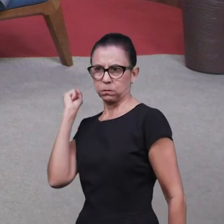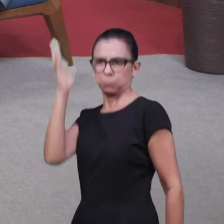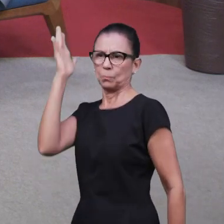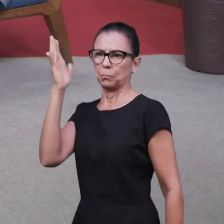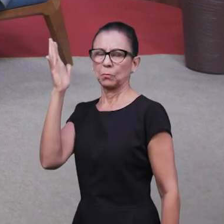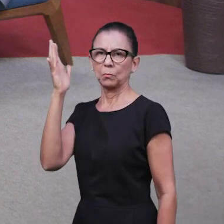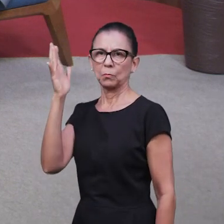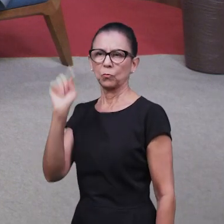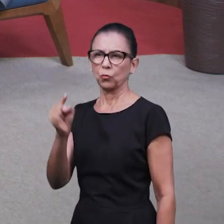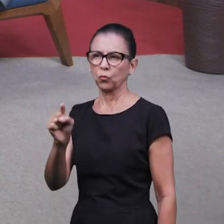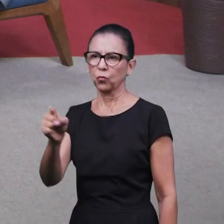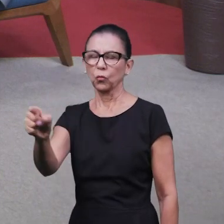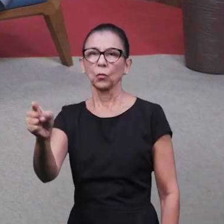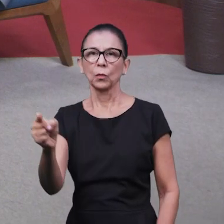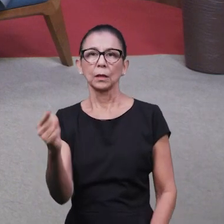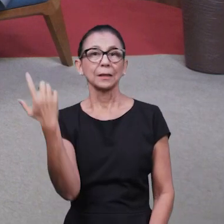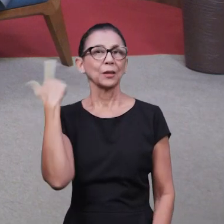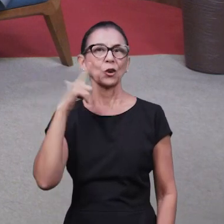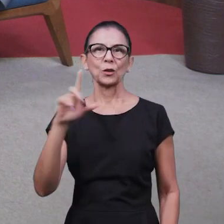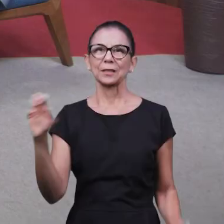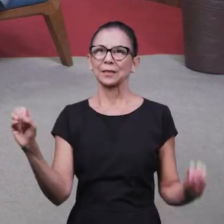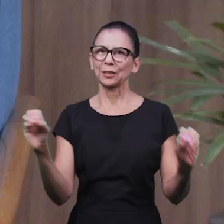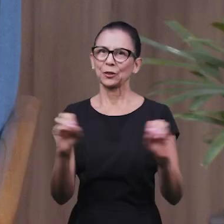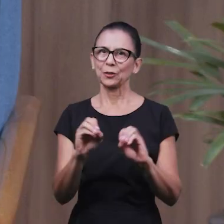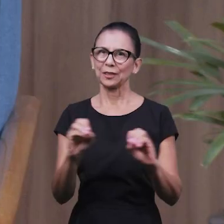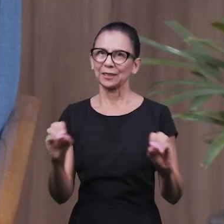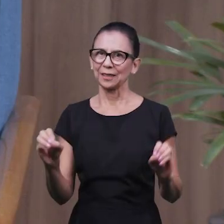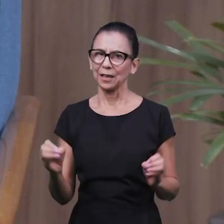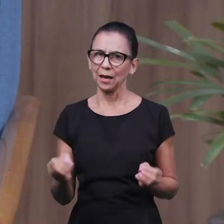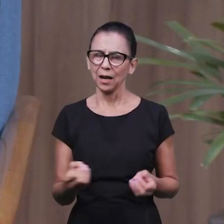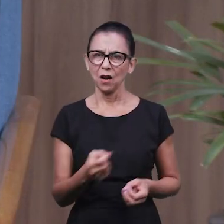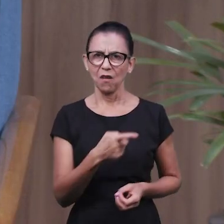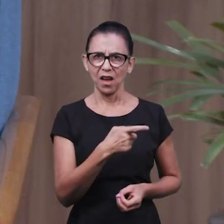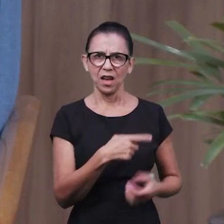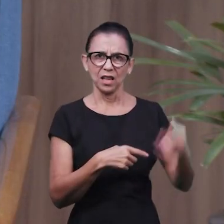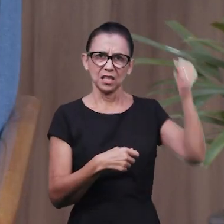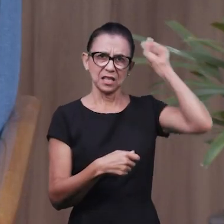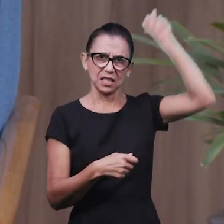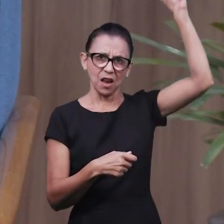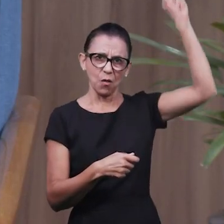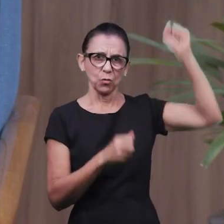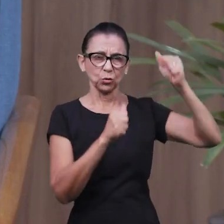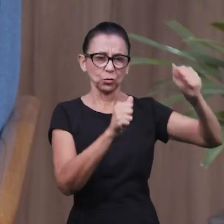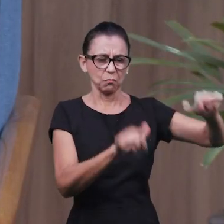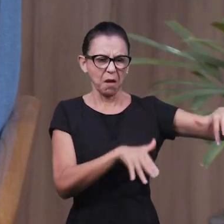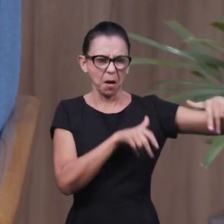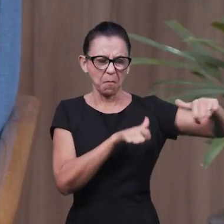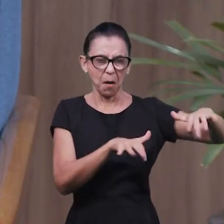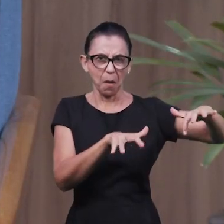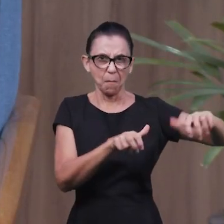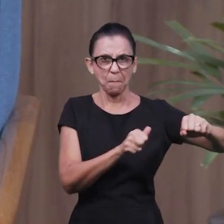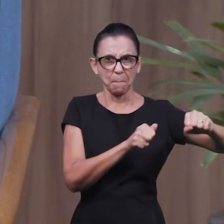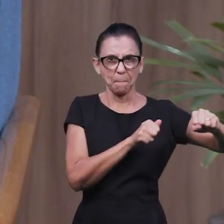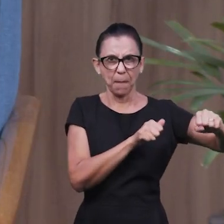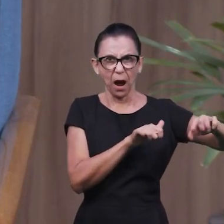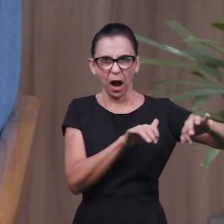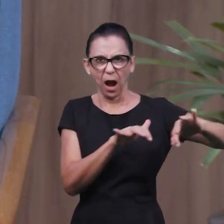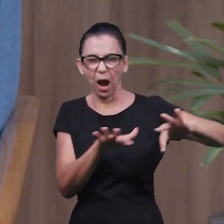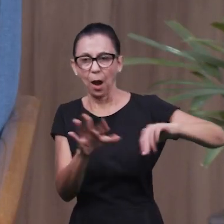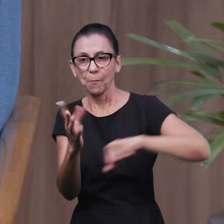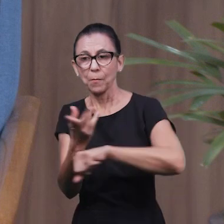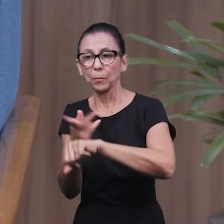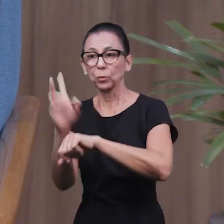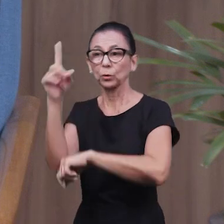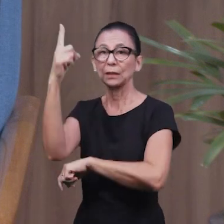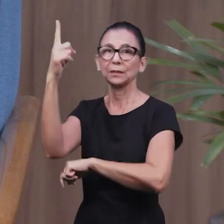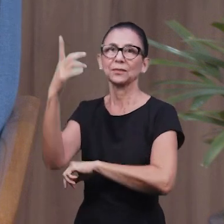destruir. Ele saía com o seu exército para caçar Davi, né? E realmente. Então a oposição ao projeto, ela não tem. A